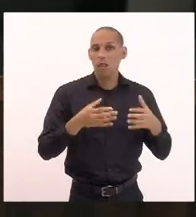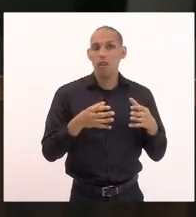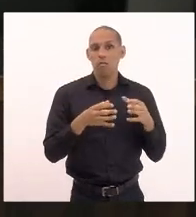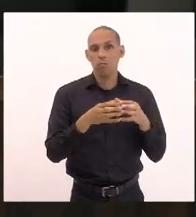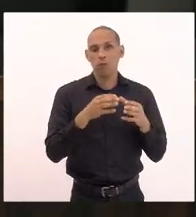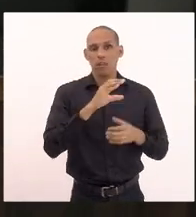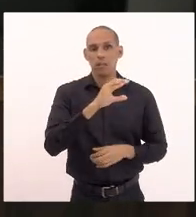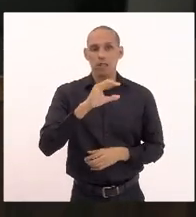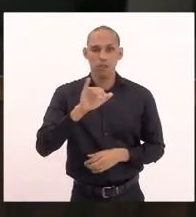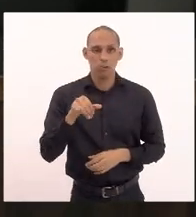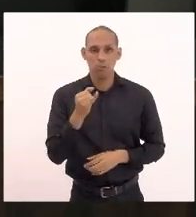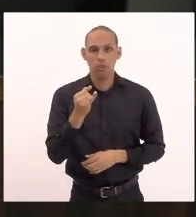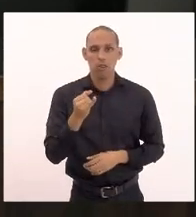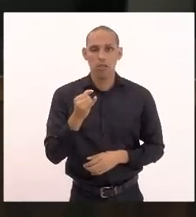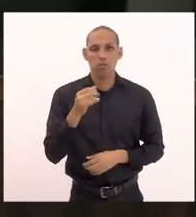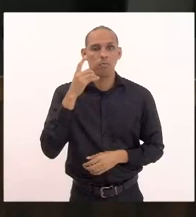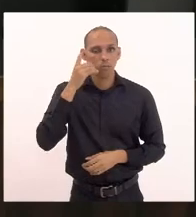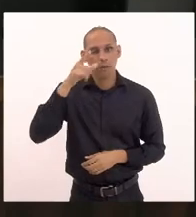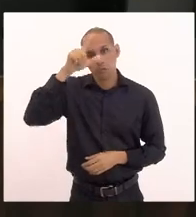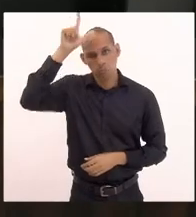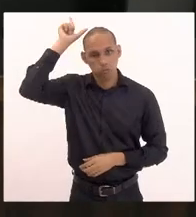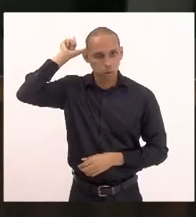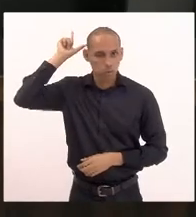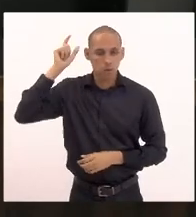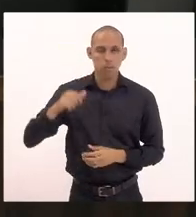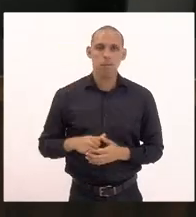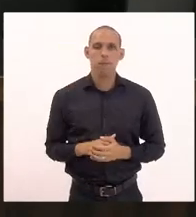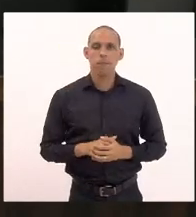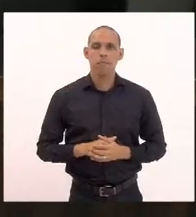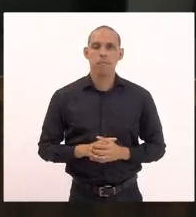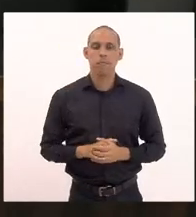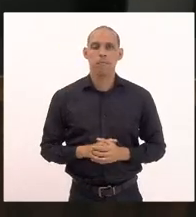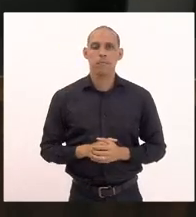de Constituição e Justiça, deputado Luiz Paulo.